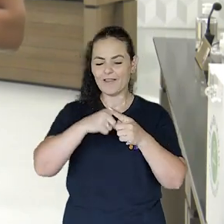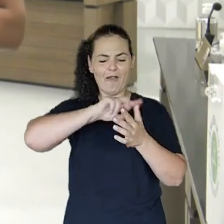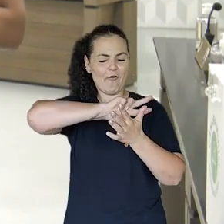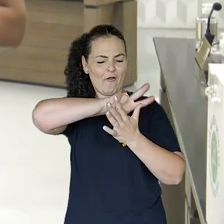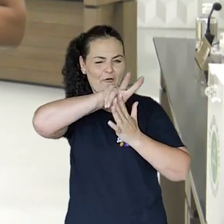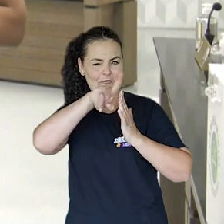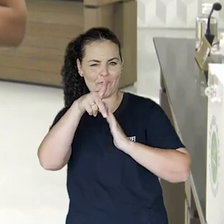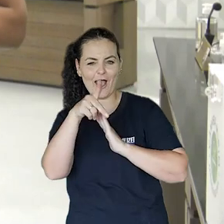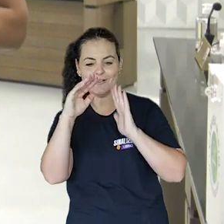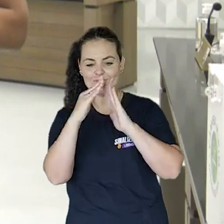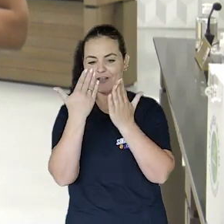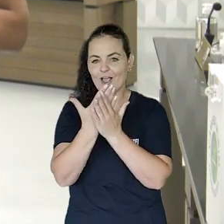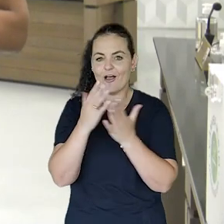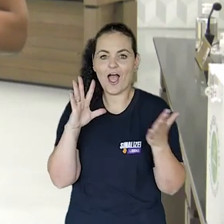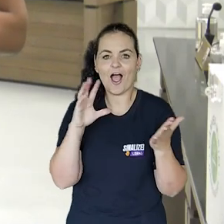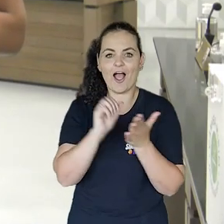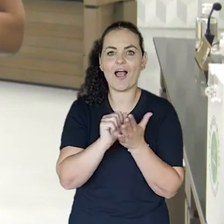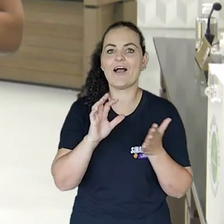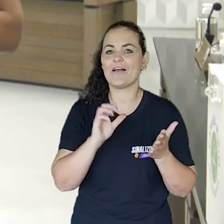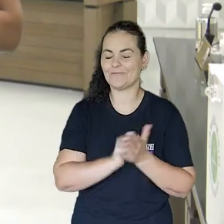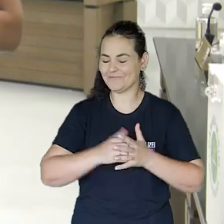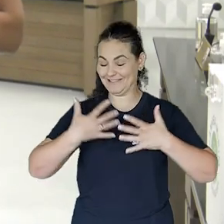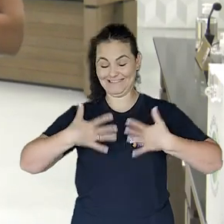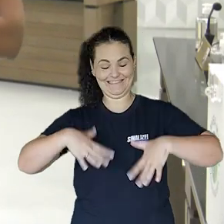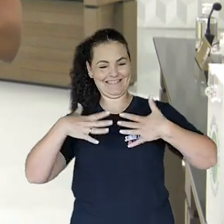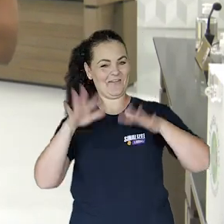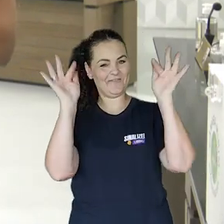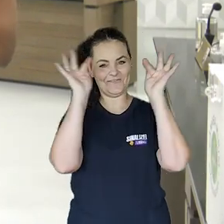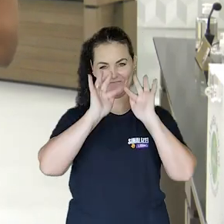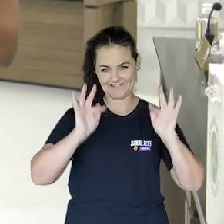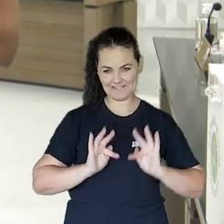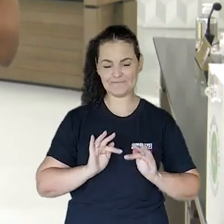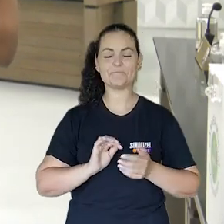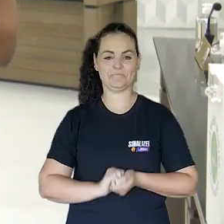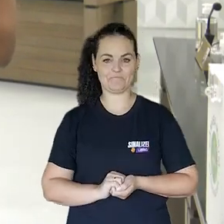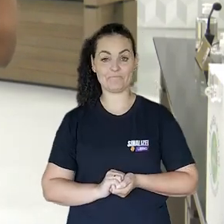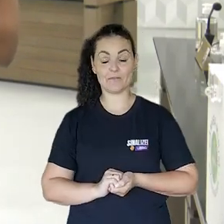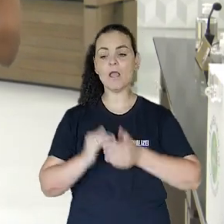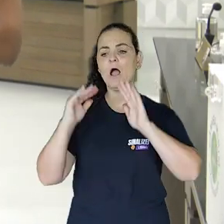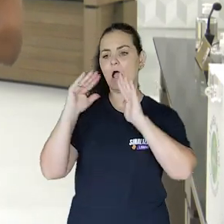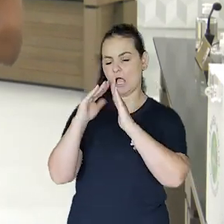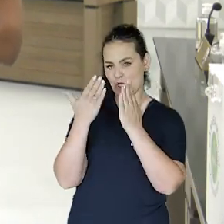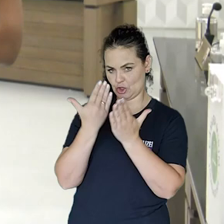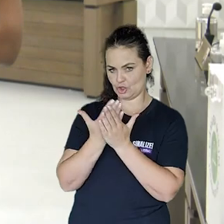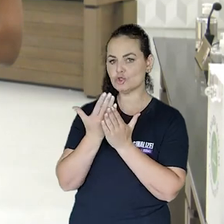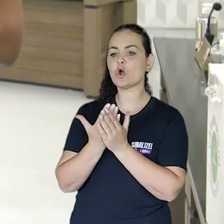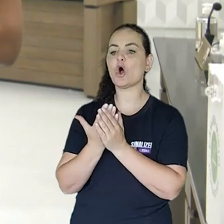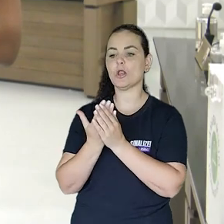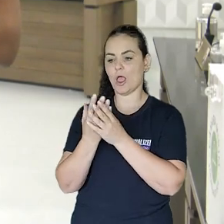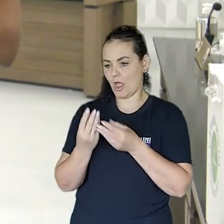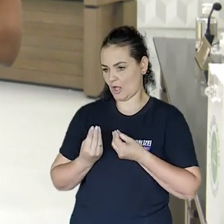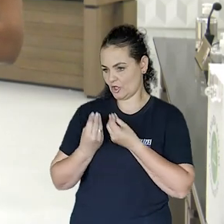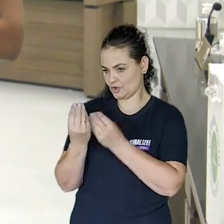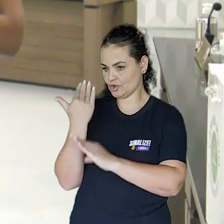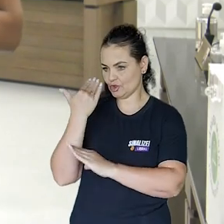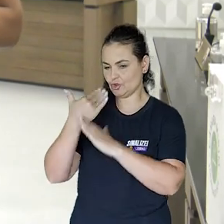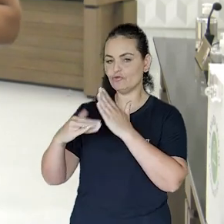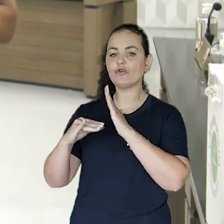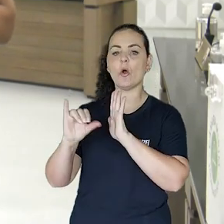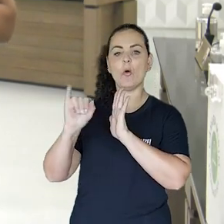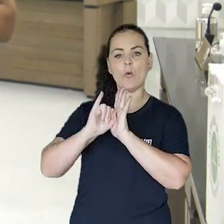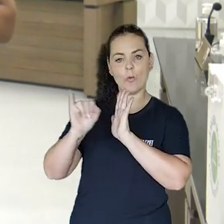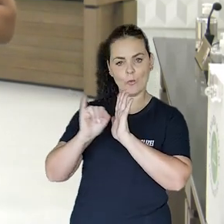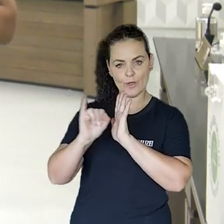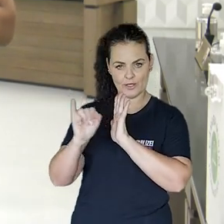E aí, para deixar bem claro, né, todas as escolas receberam um edital que regulamenta esse